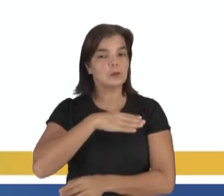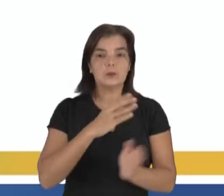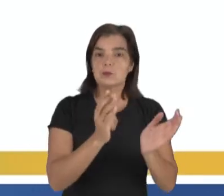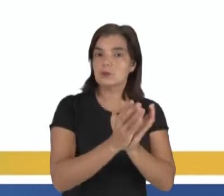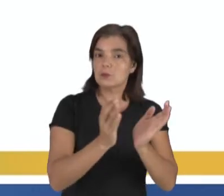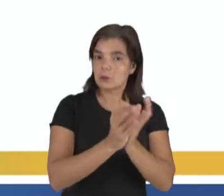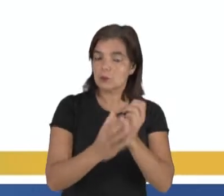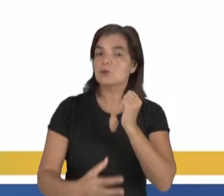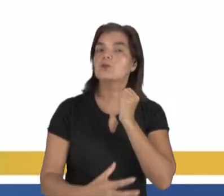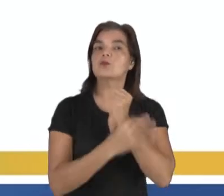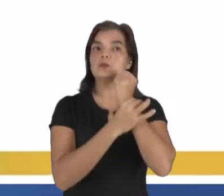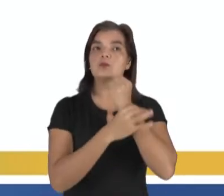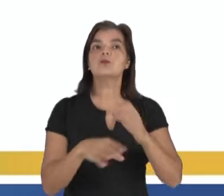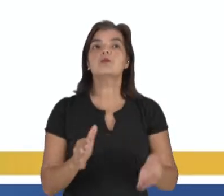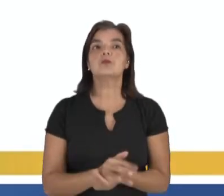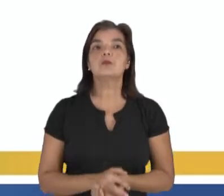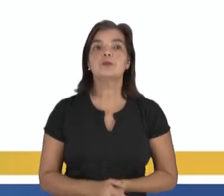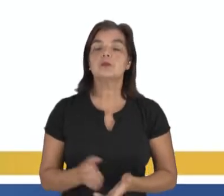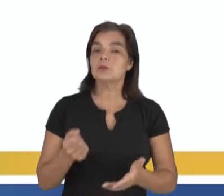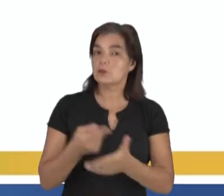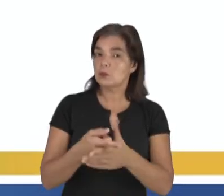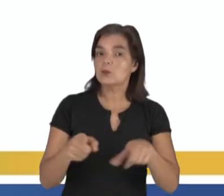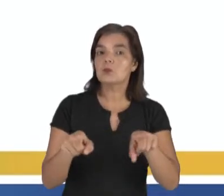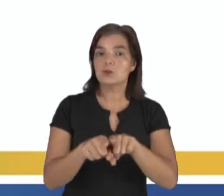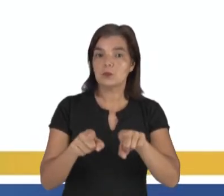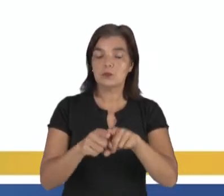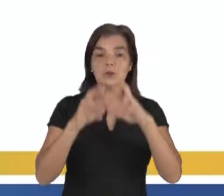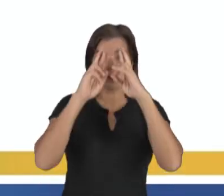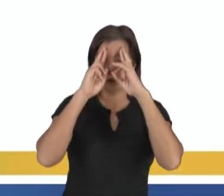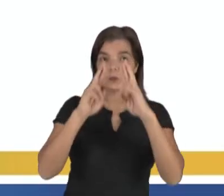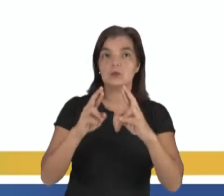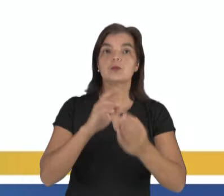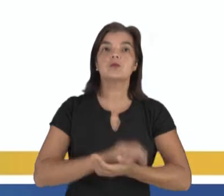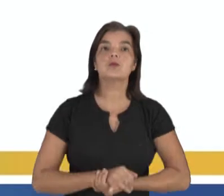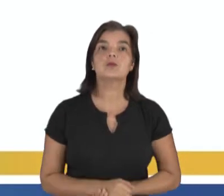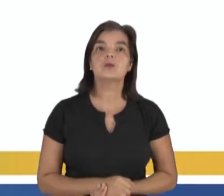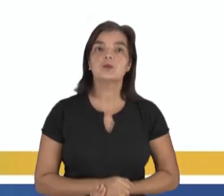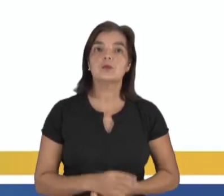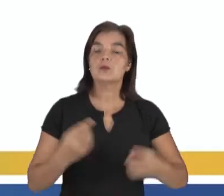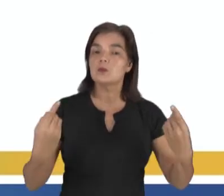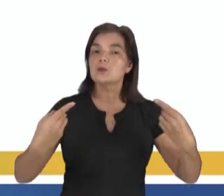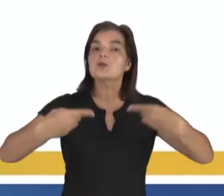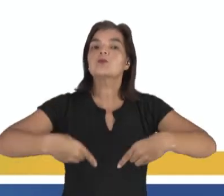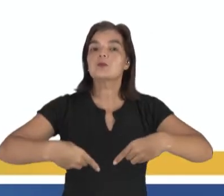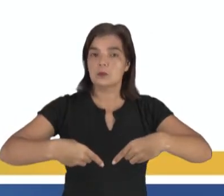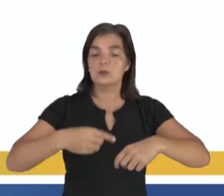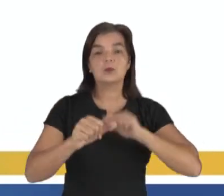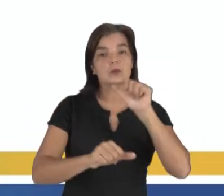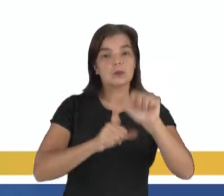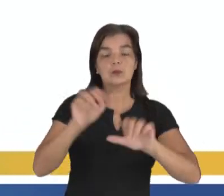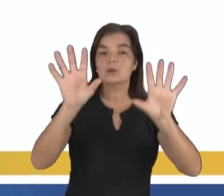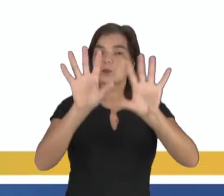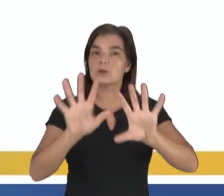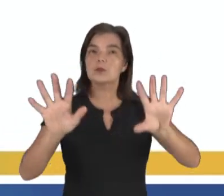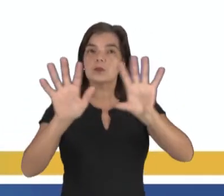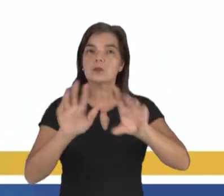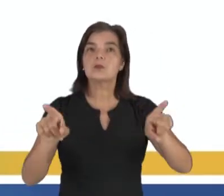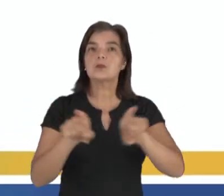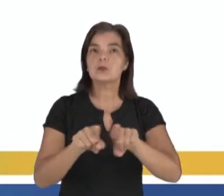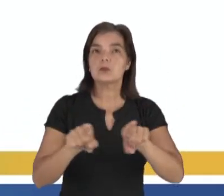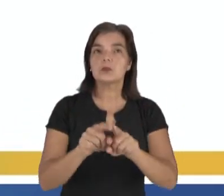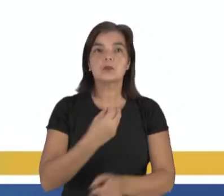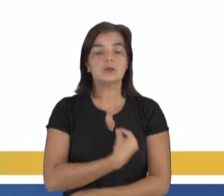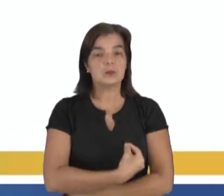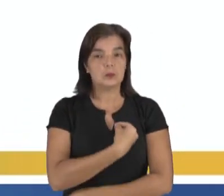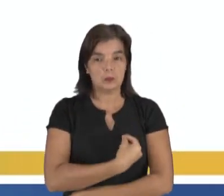comunidades sustentáveis, consumo e produção responsáveis, combate às alterações climáticas,